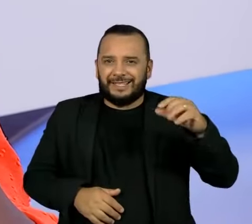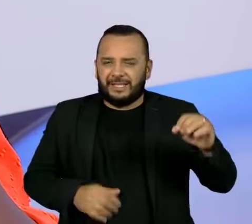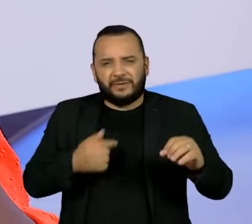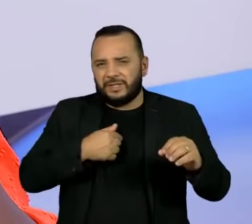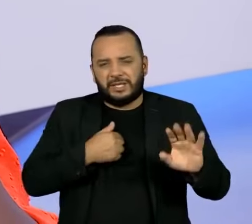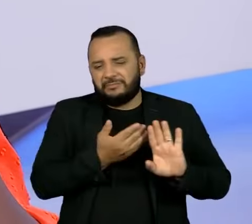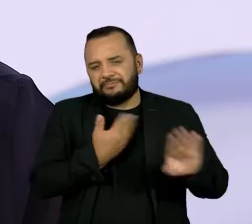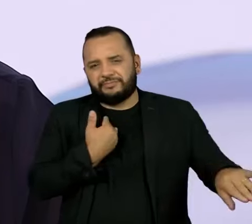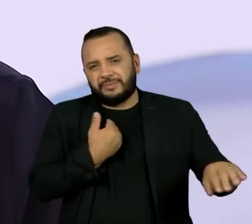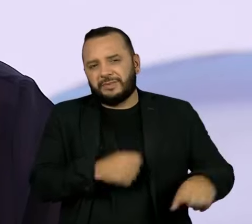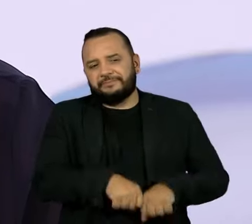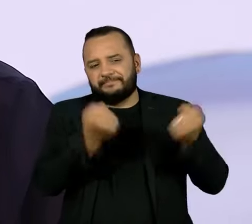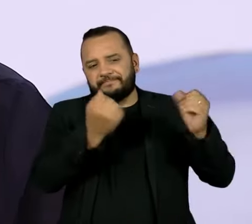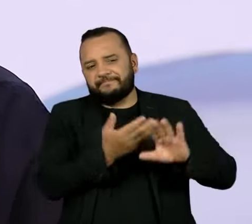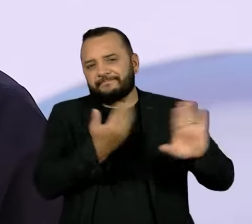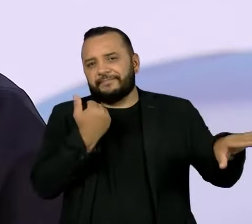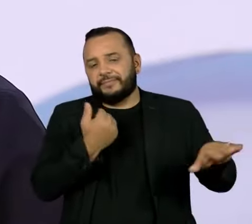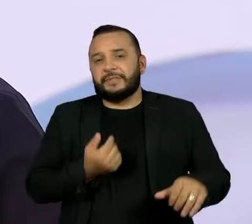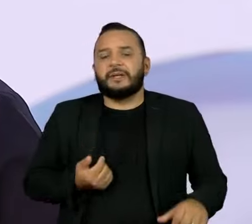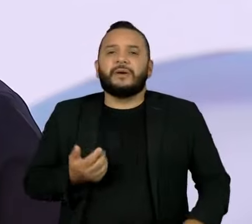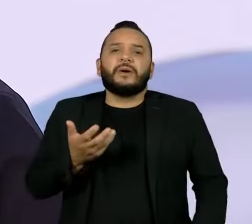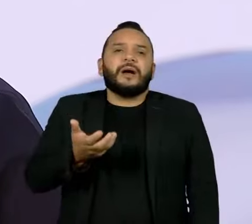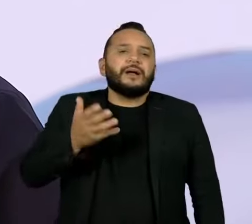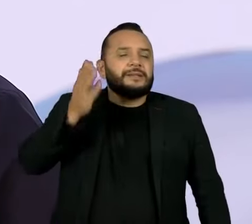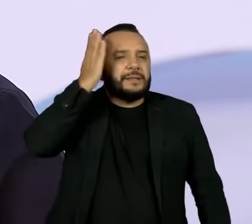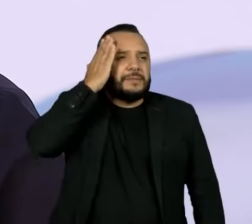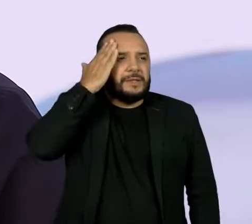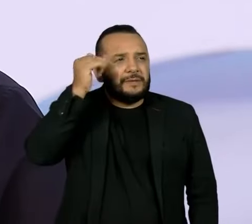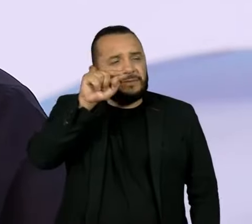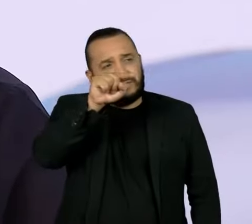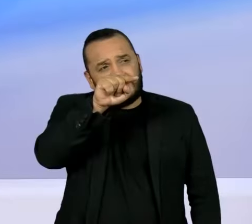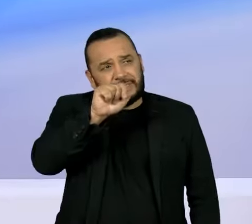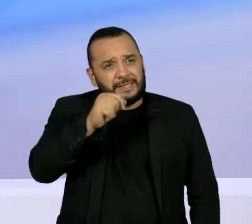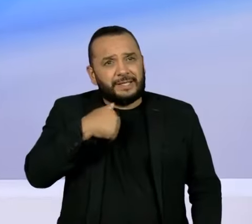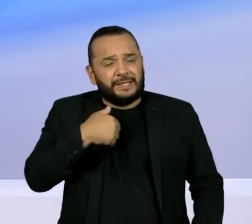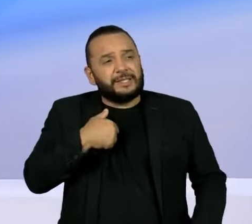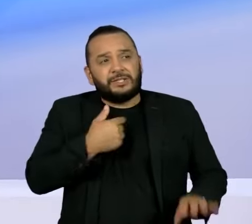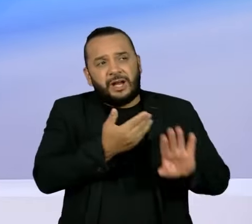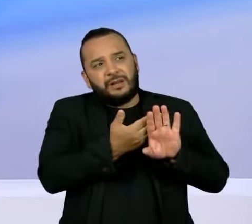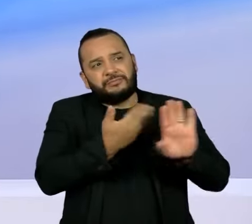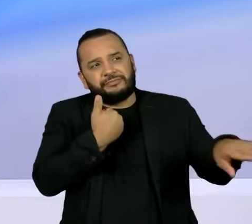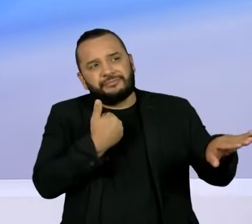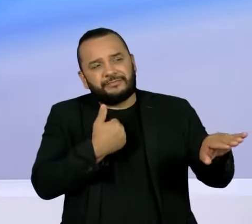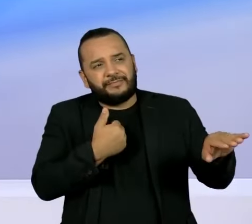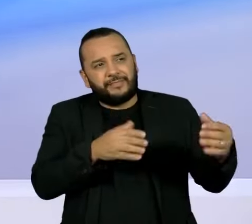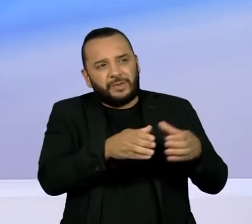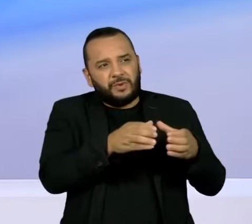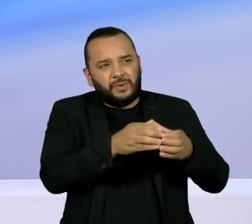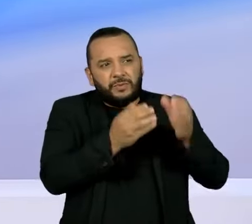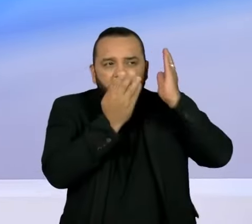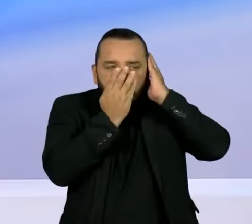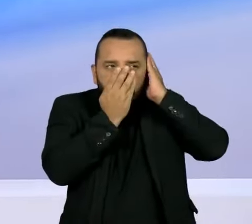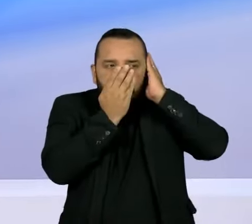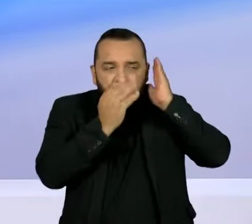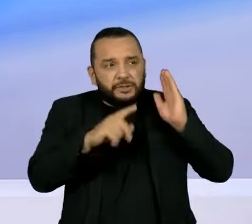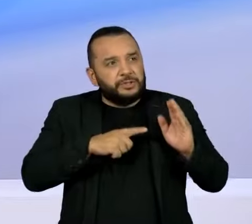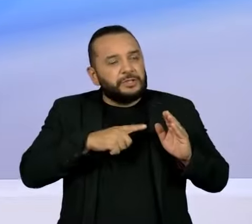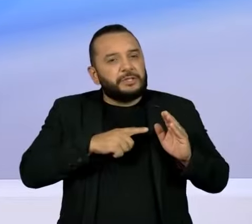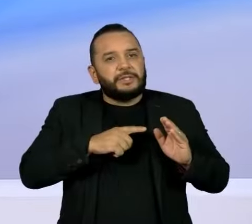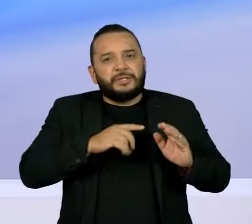com a gravadora. E eu gostaria de saber se, quando você sai da gravadora, que naquele momento tinha uma divulgação de que